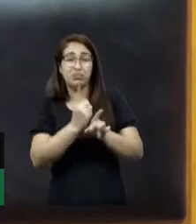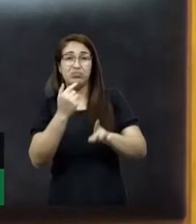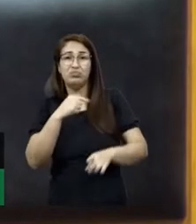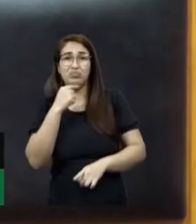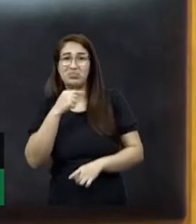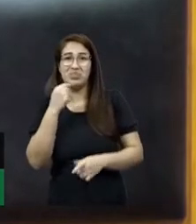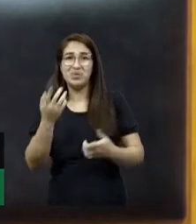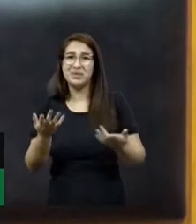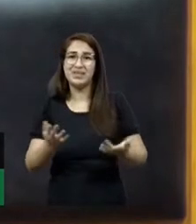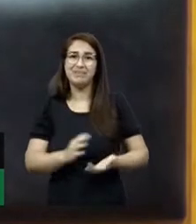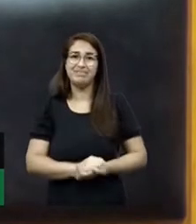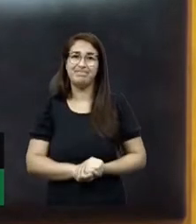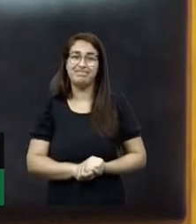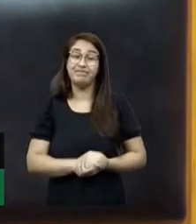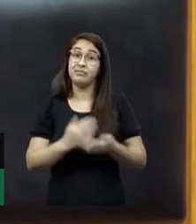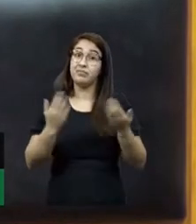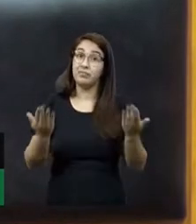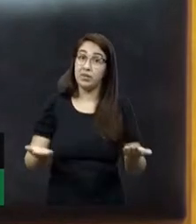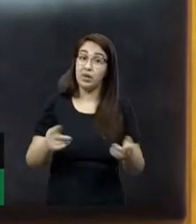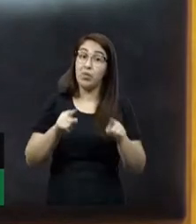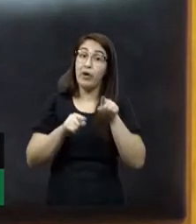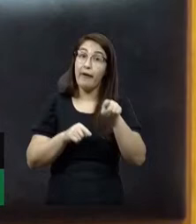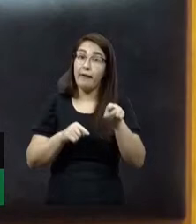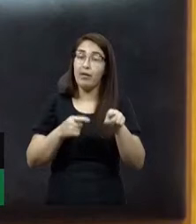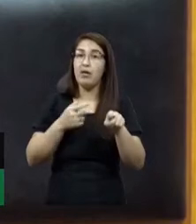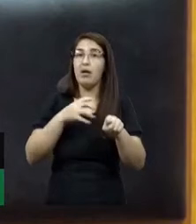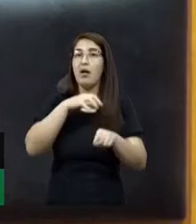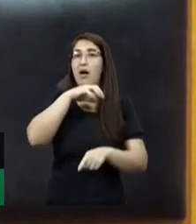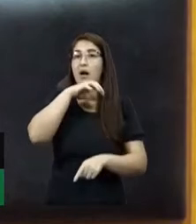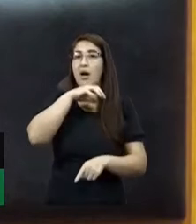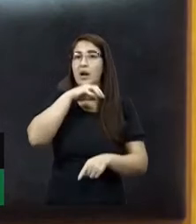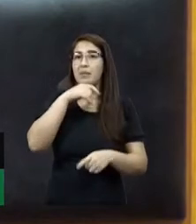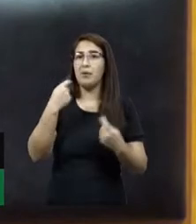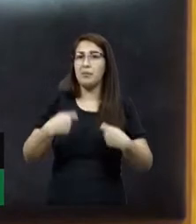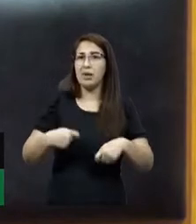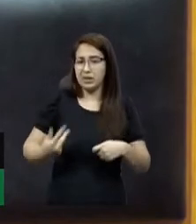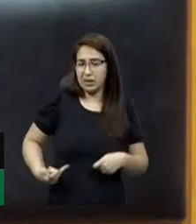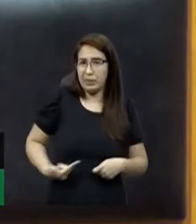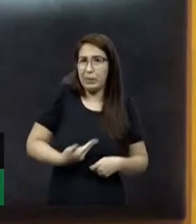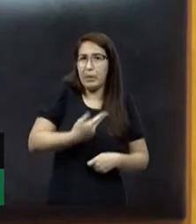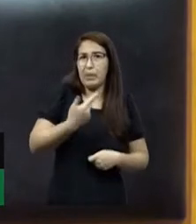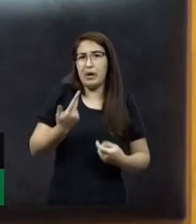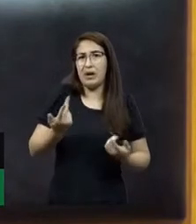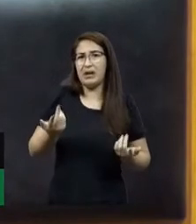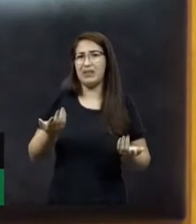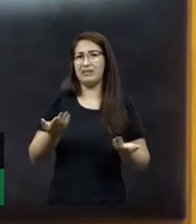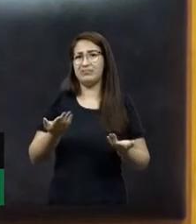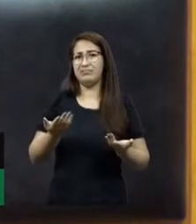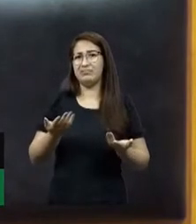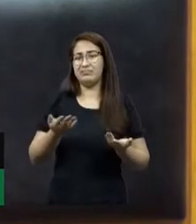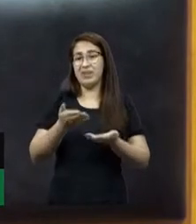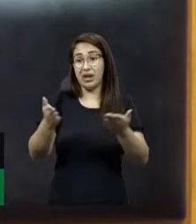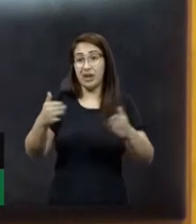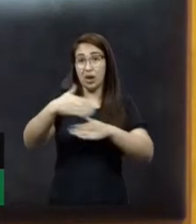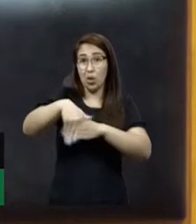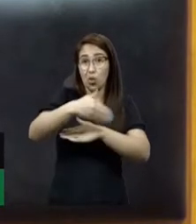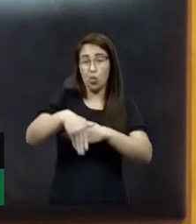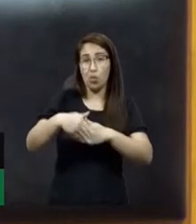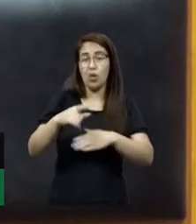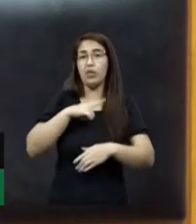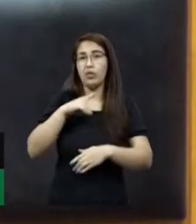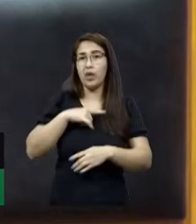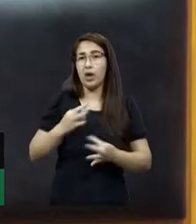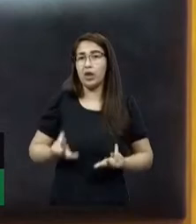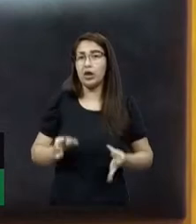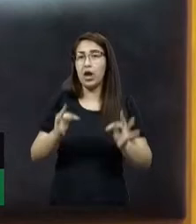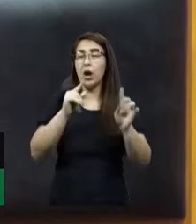para fazer a leitura do chip. Então, o animal é aberto uma, duas vezes, especialmente os que estão na rua. E existe uma tecnologia